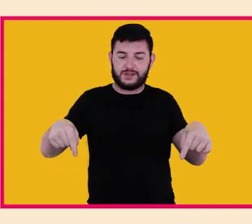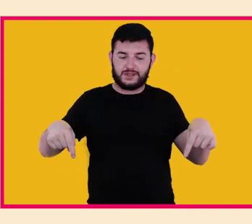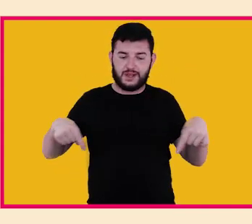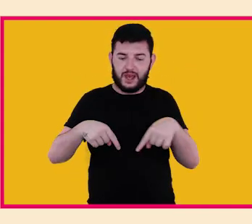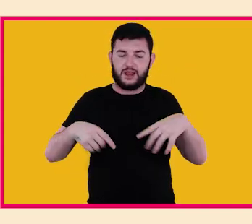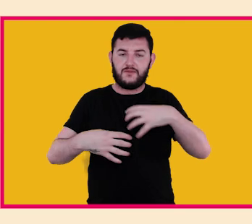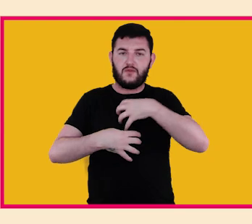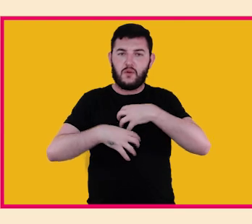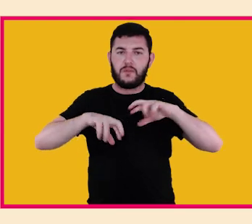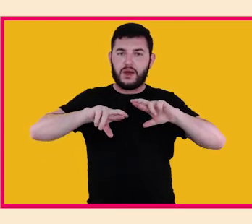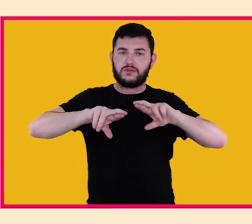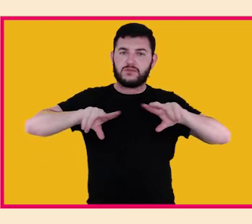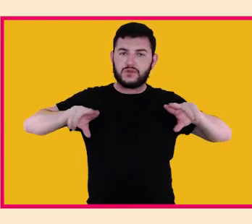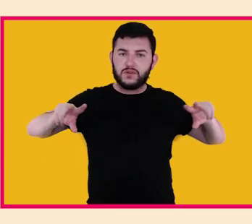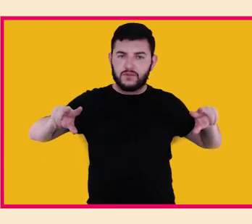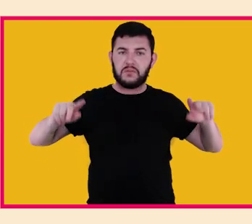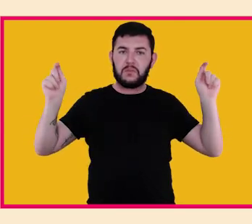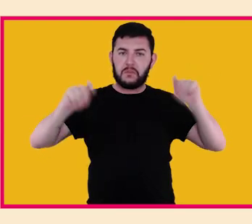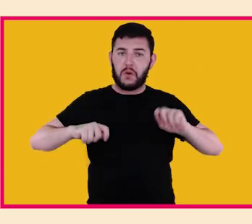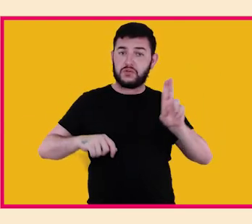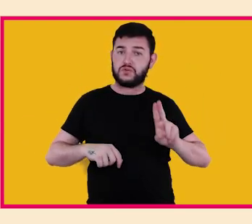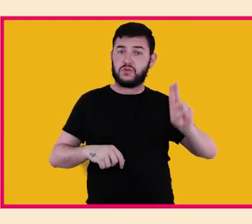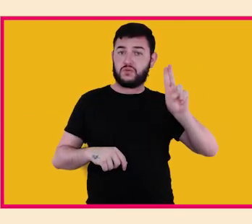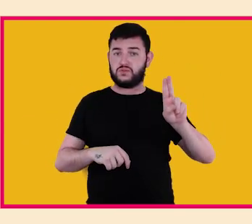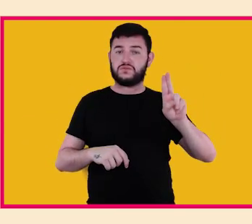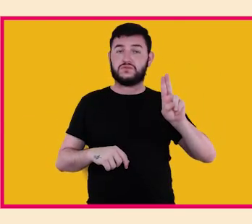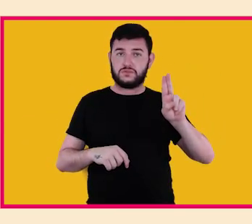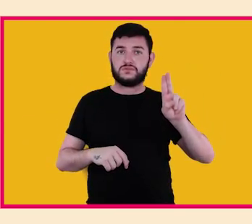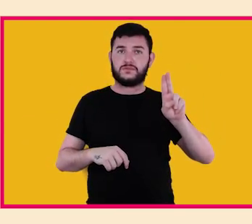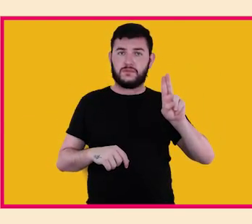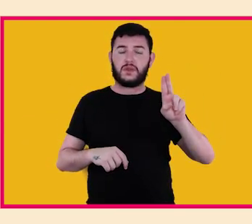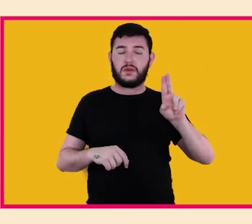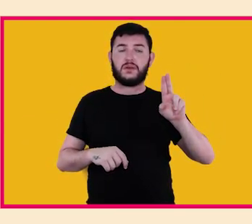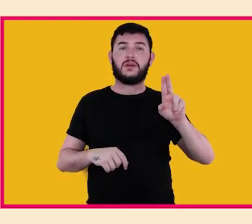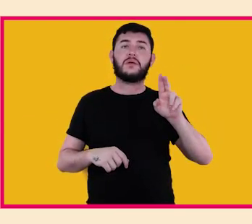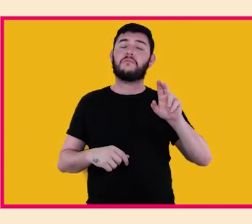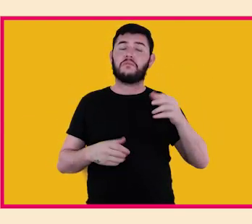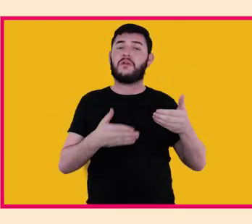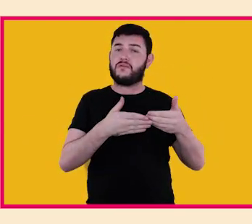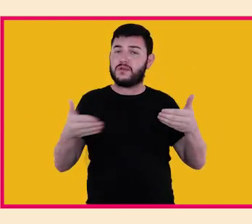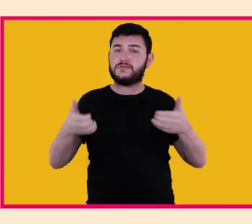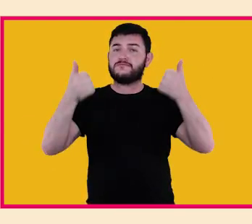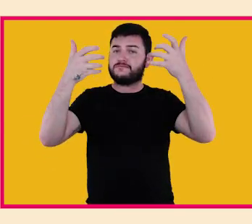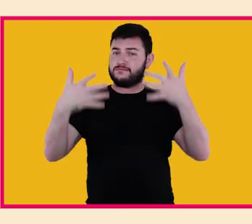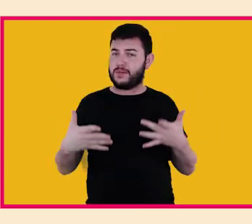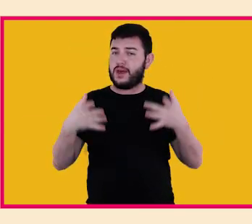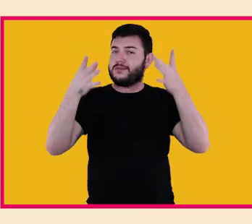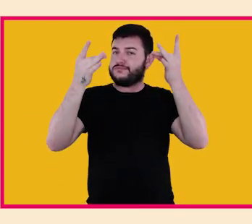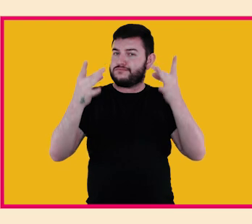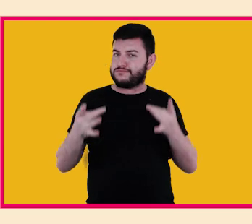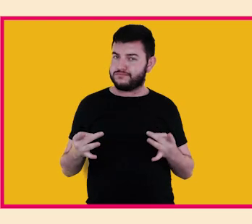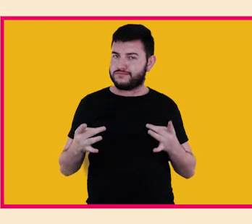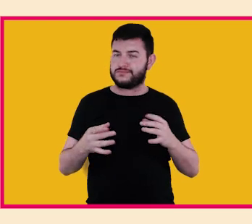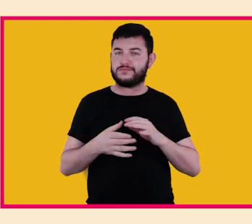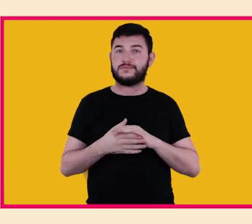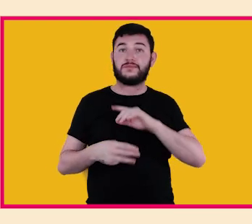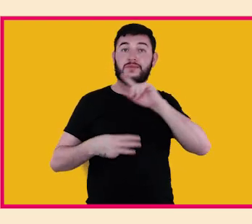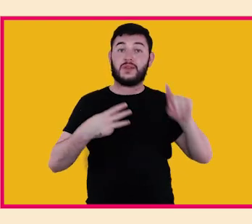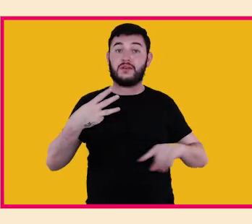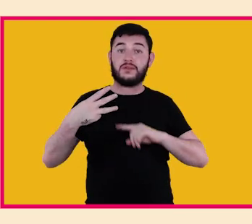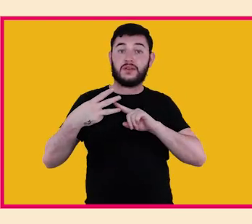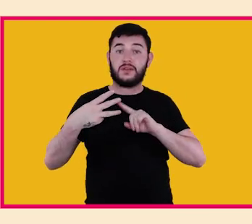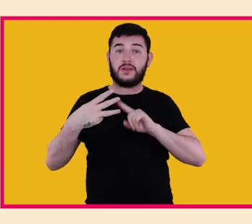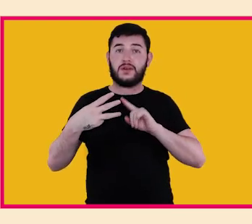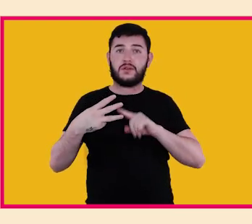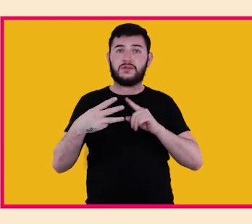mais neutra. Mais à frente também apresentaremos cada um desses módulos detalhadamente. A outra categoria ela agrupa soluções que possuem uma escala